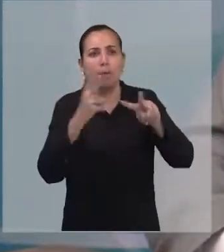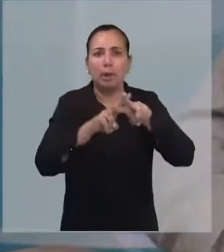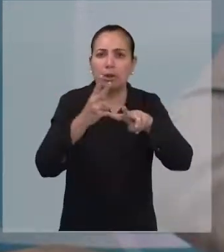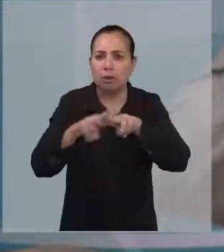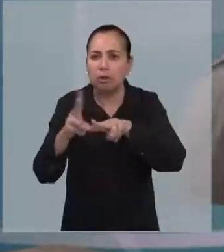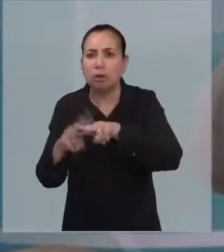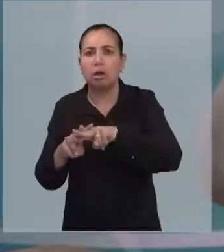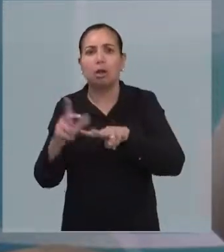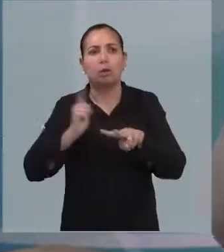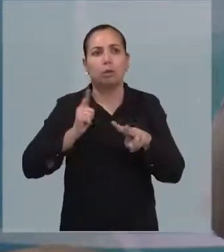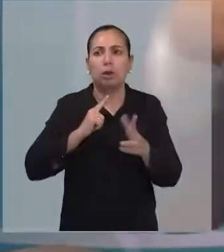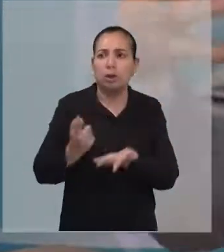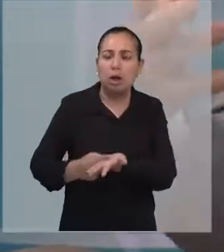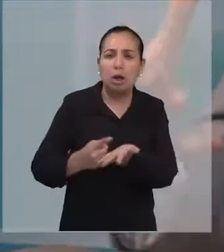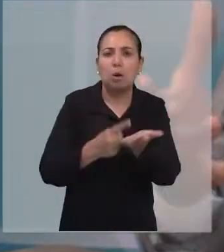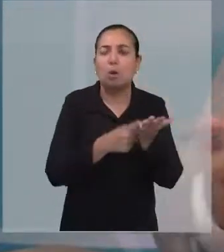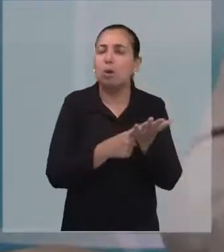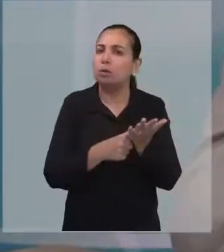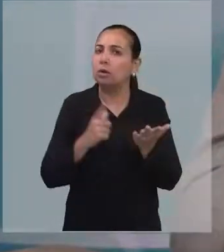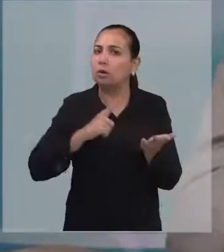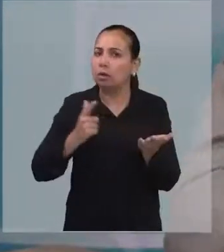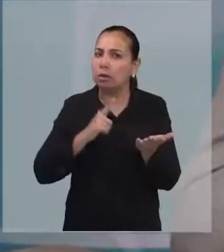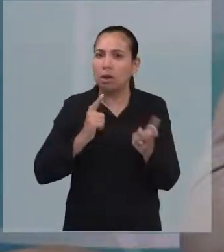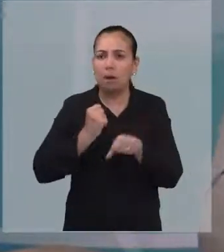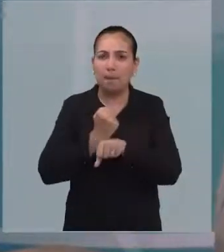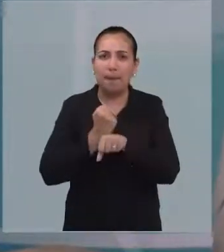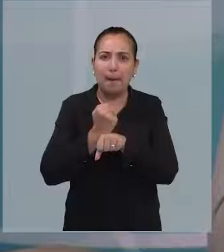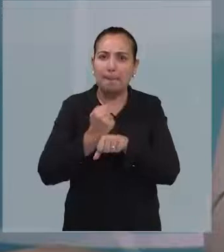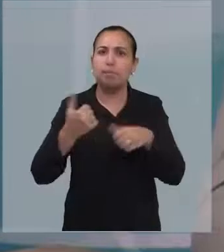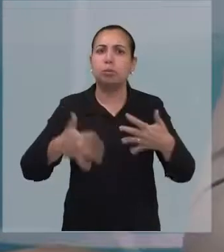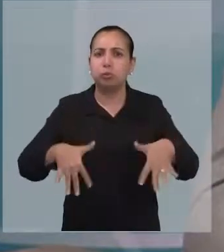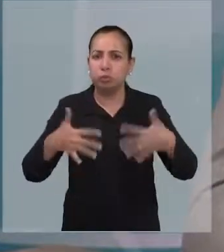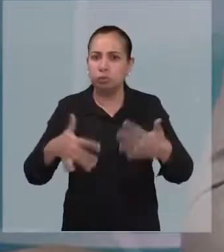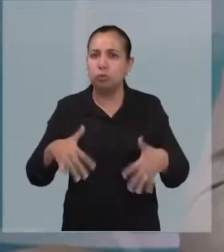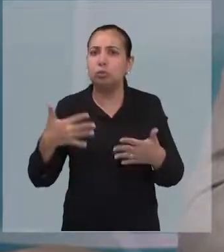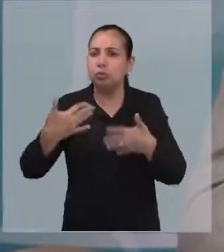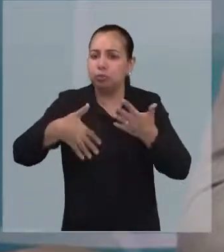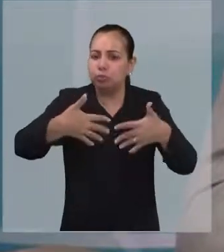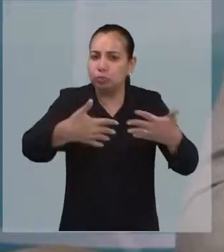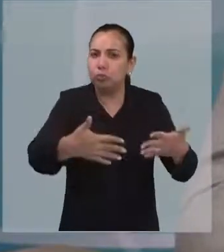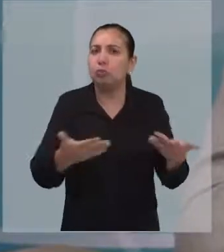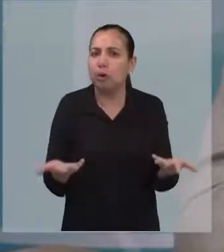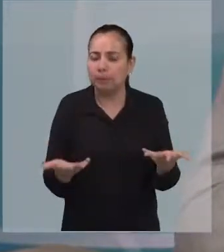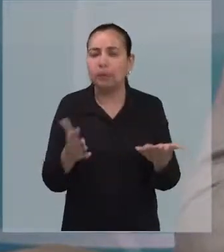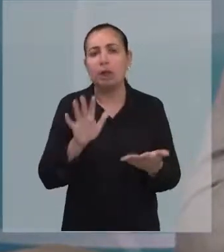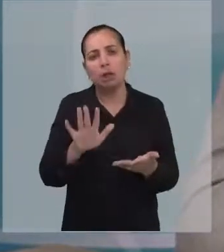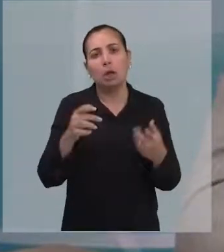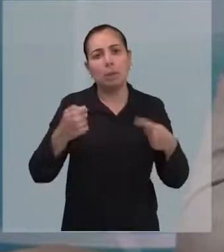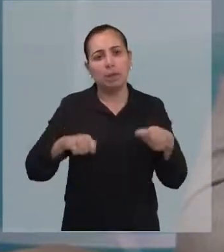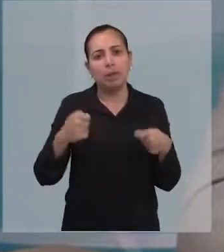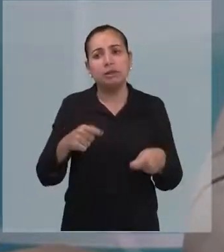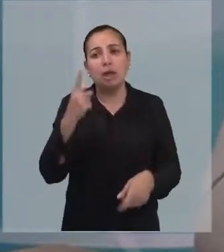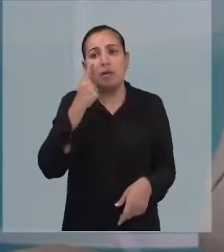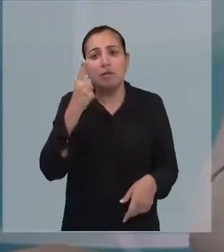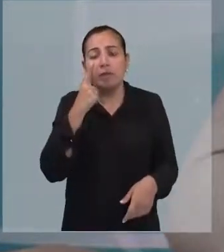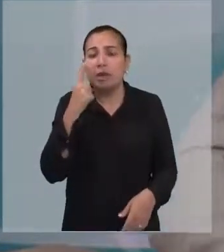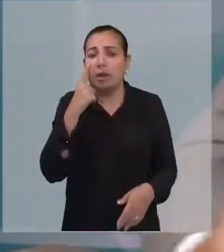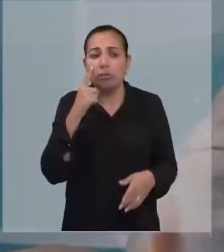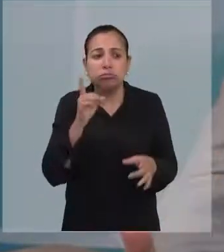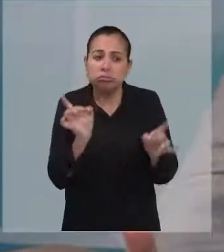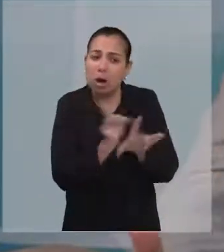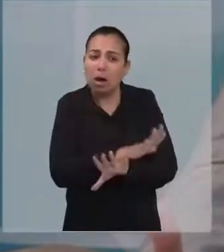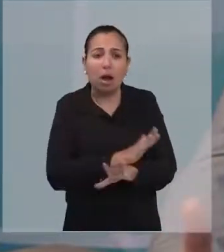tomando decisões. É muito tempo essa operação. Ela deveria, para começar, eu acho que ela é muito ampla, deveria ser mais restrita e